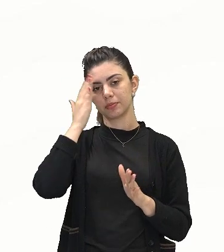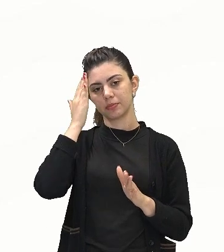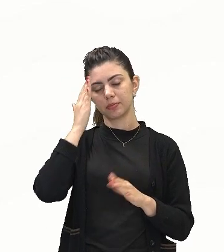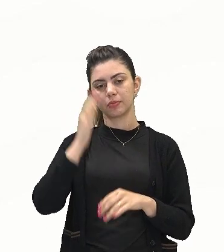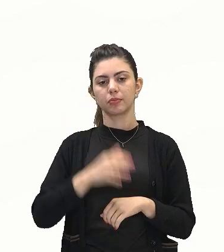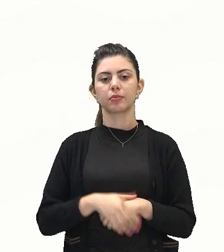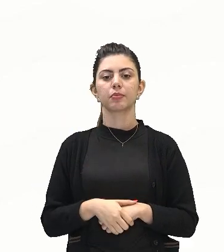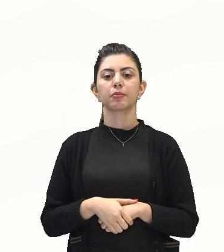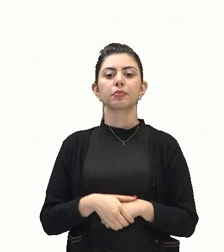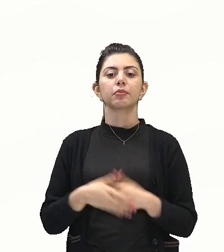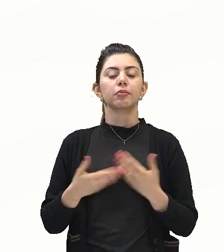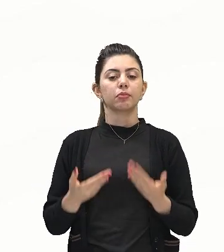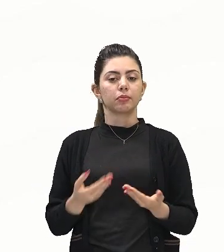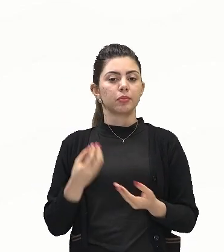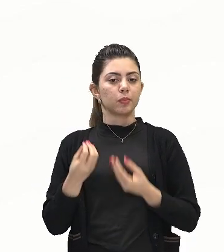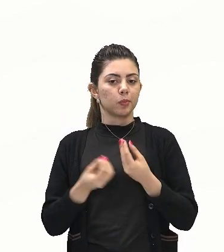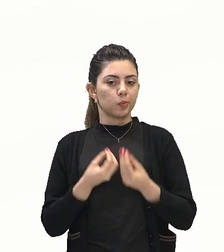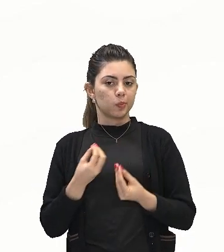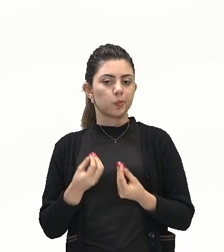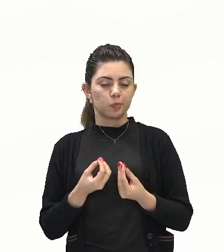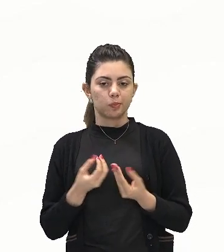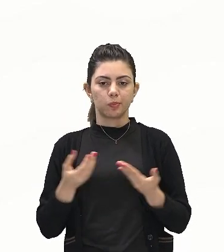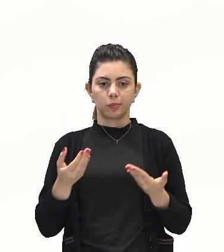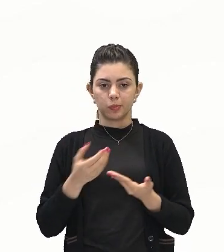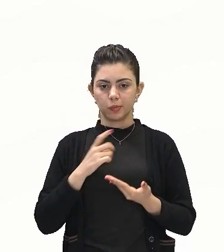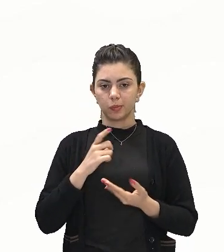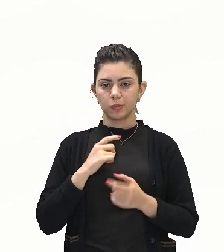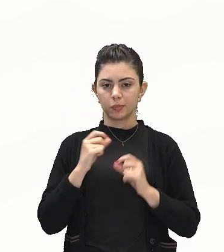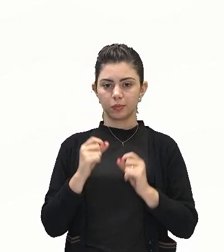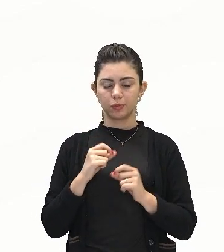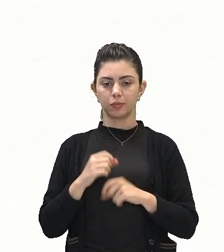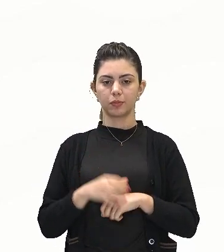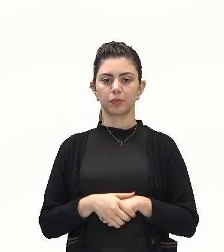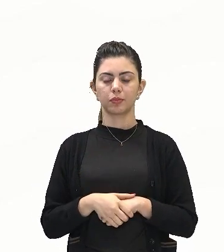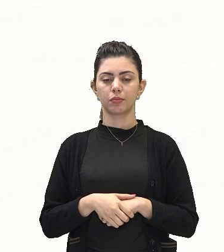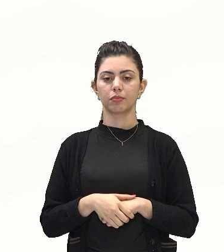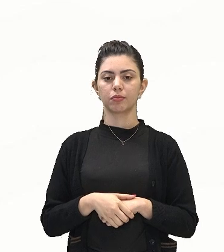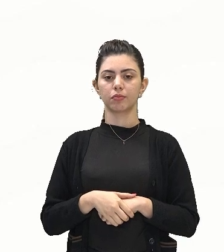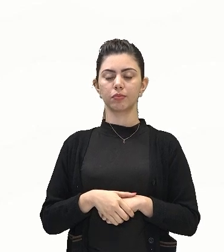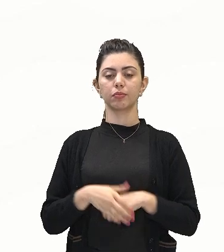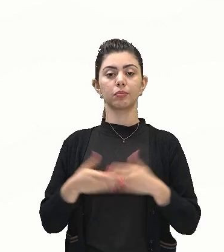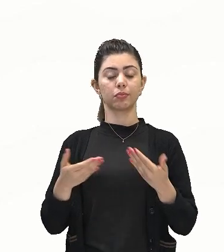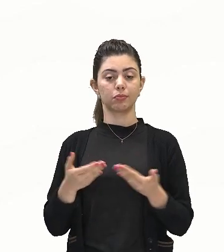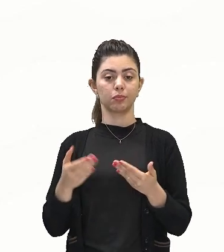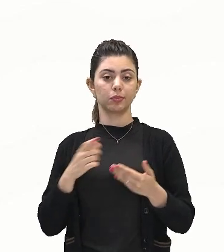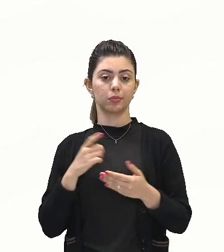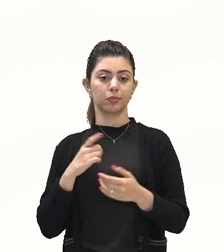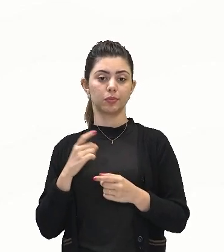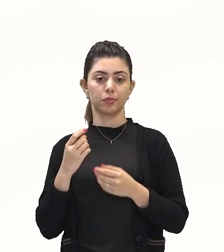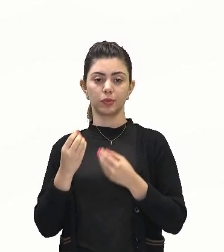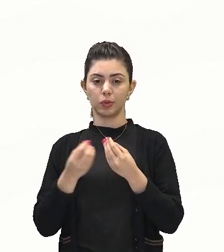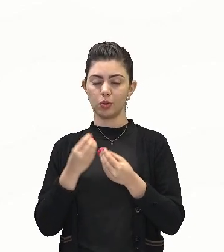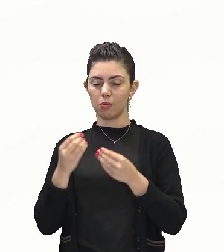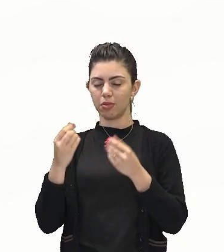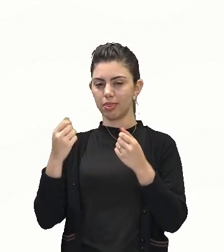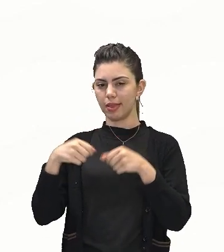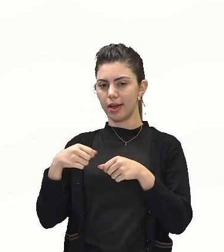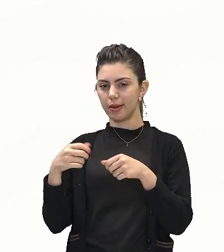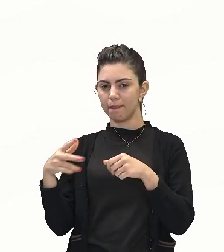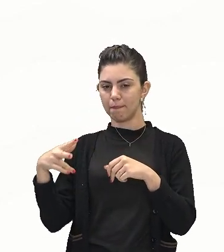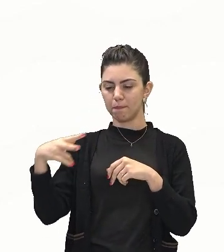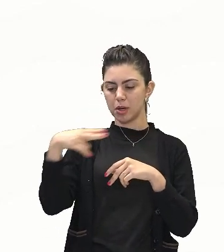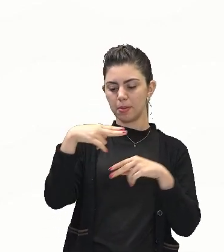Fazemos isso traçando as diagonais que partem de um único vértice do polígono. Como assim,